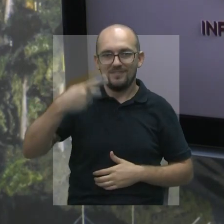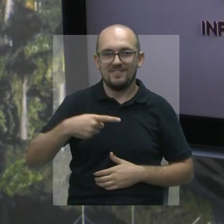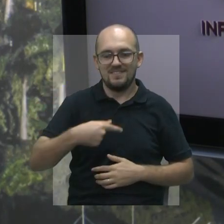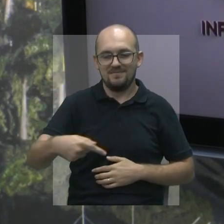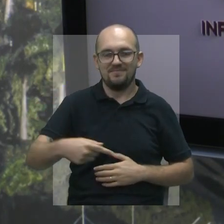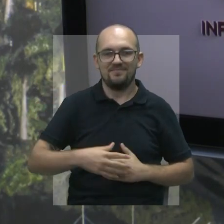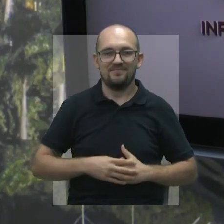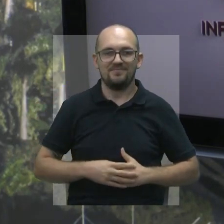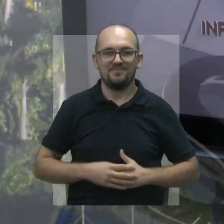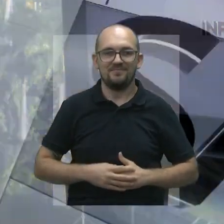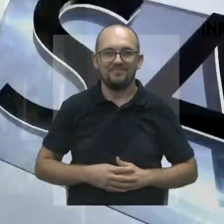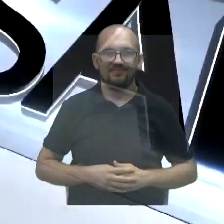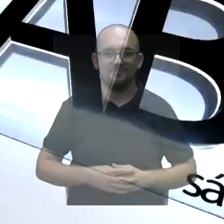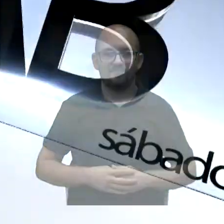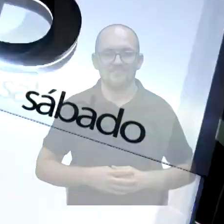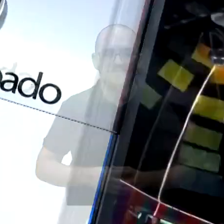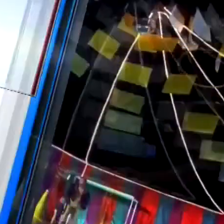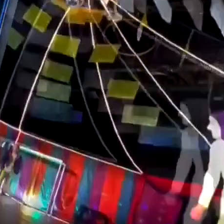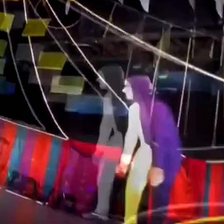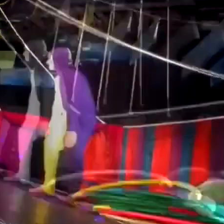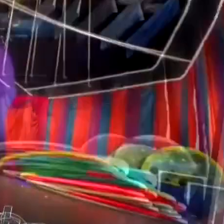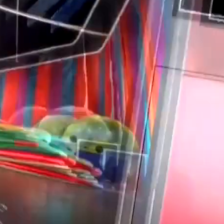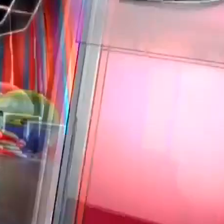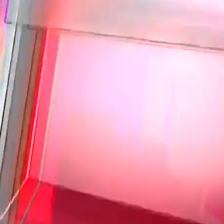desta semana.